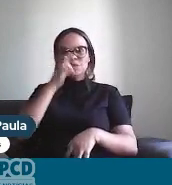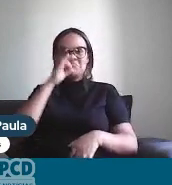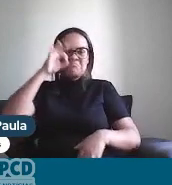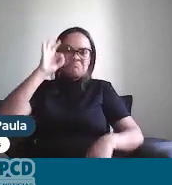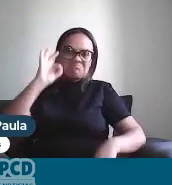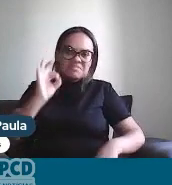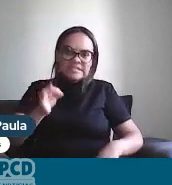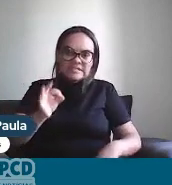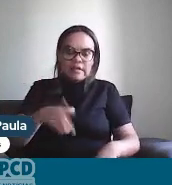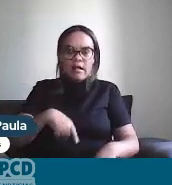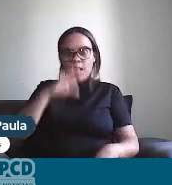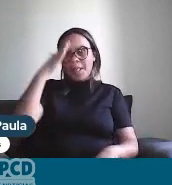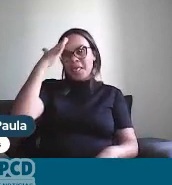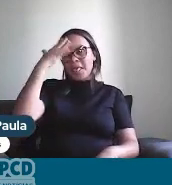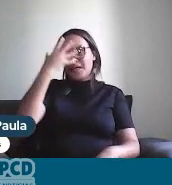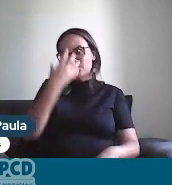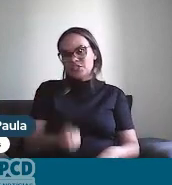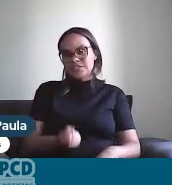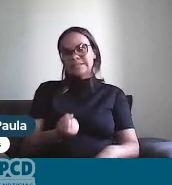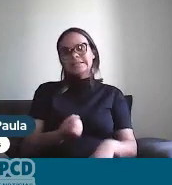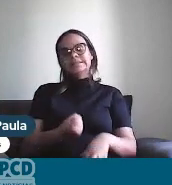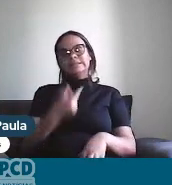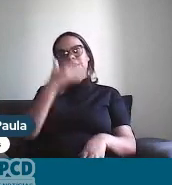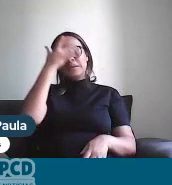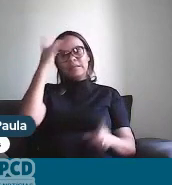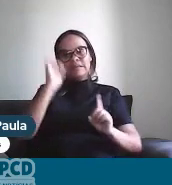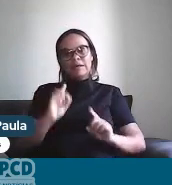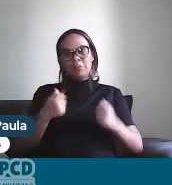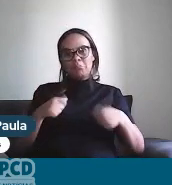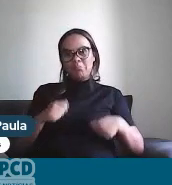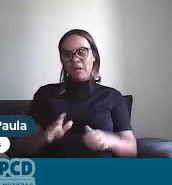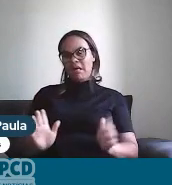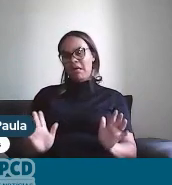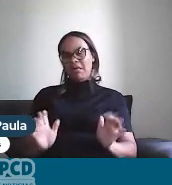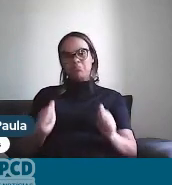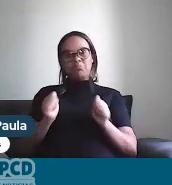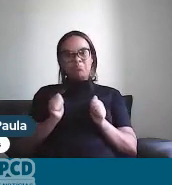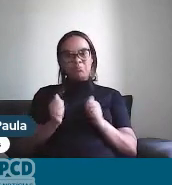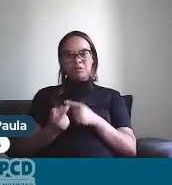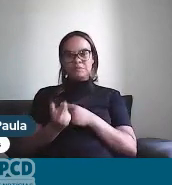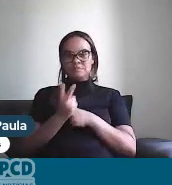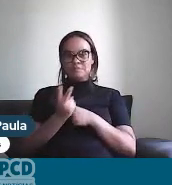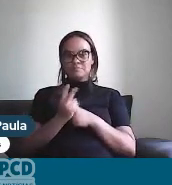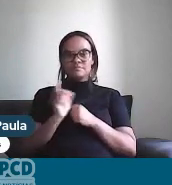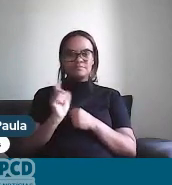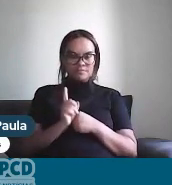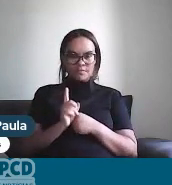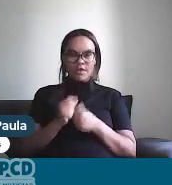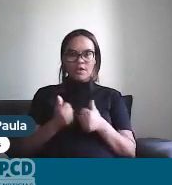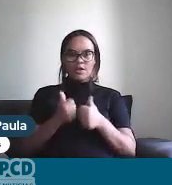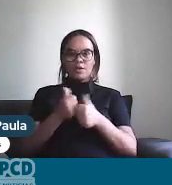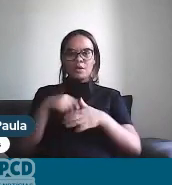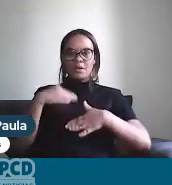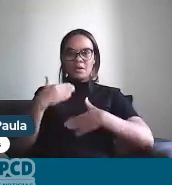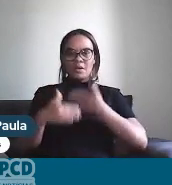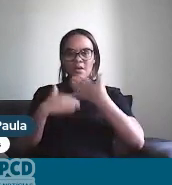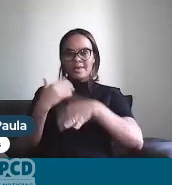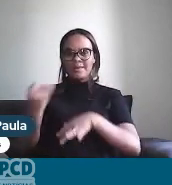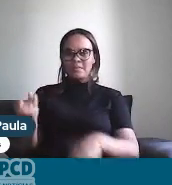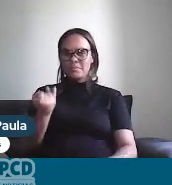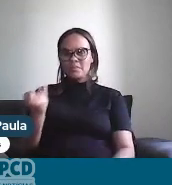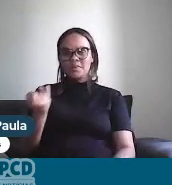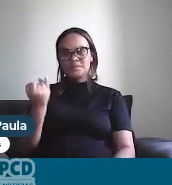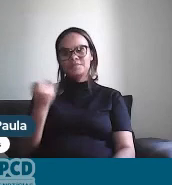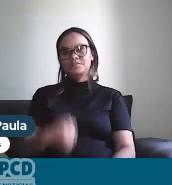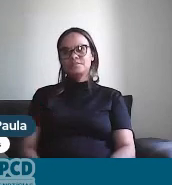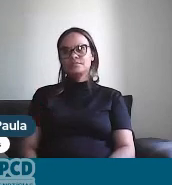né? Eu já aceitei, tá tudo bem, eu não preciso pensar sobre mais nada. O acompanhamento constante, ele é fundamental,